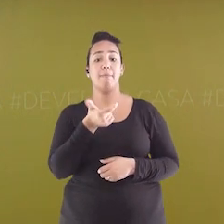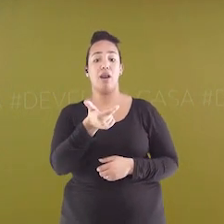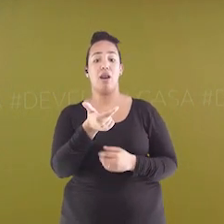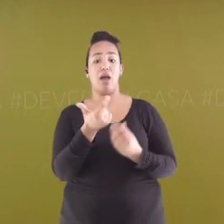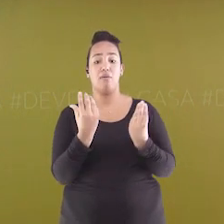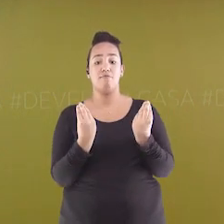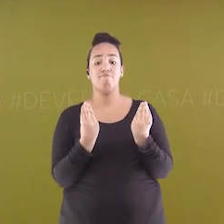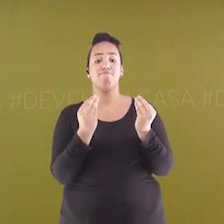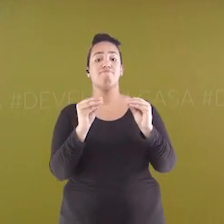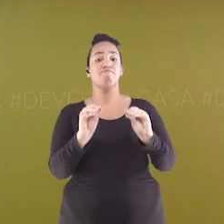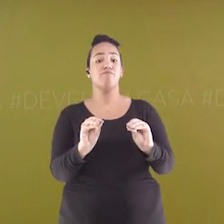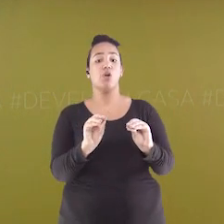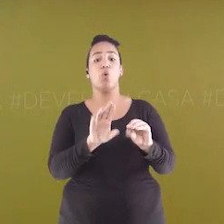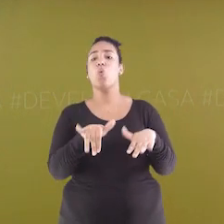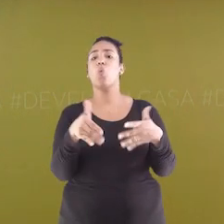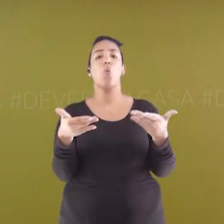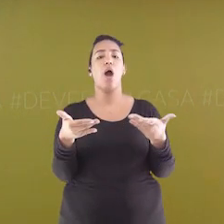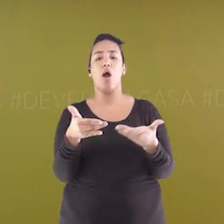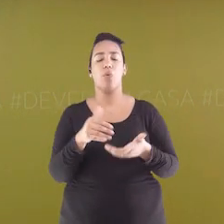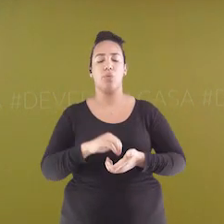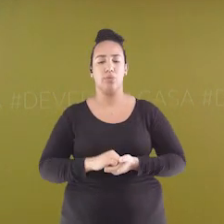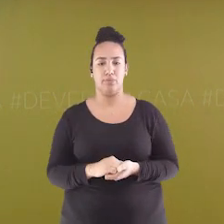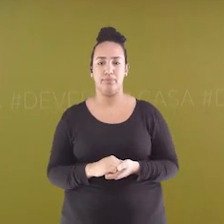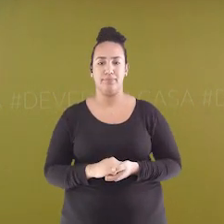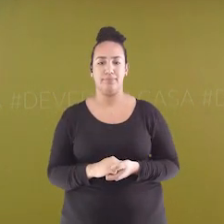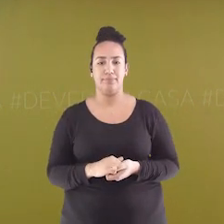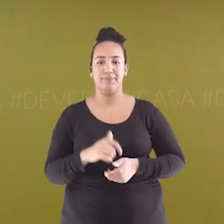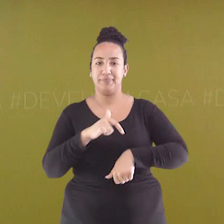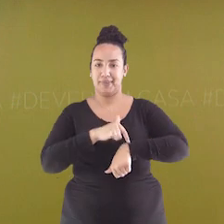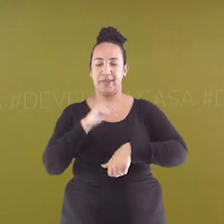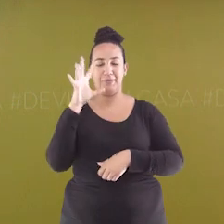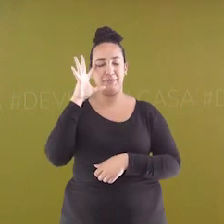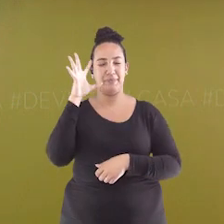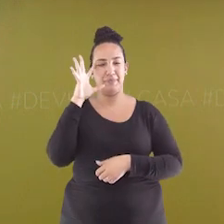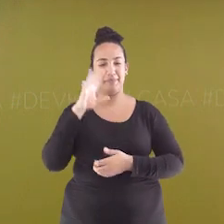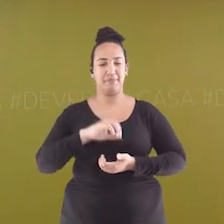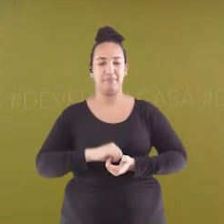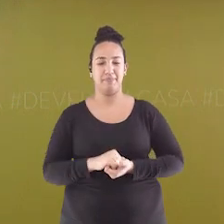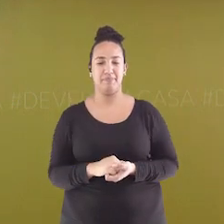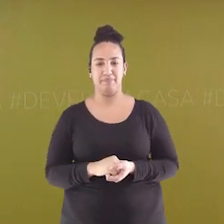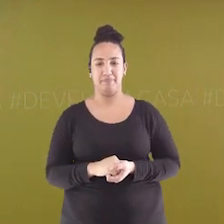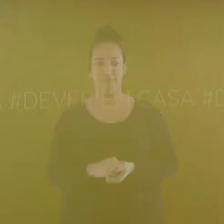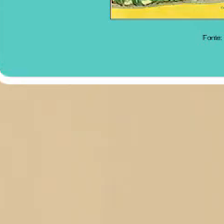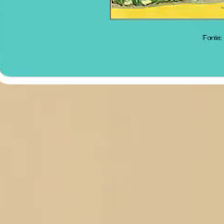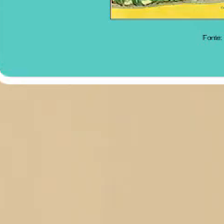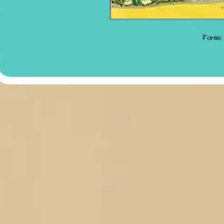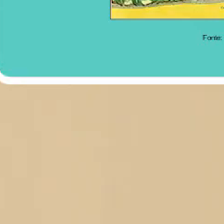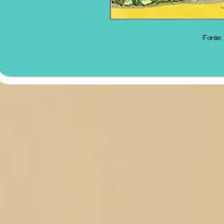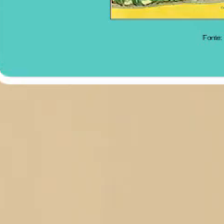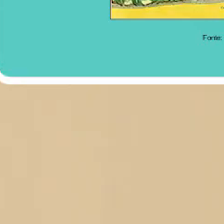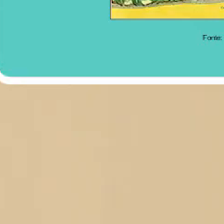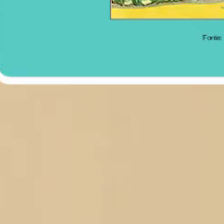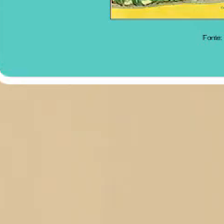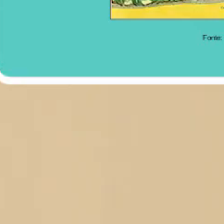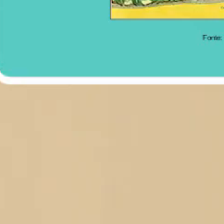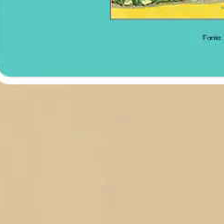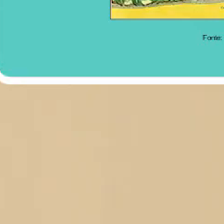primeira etiqueta que o sapo Jove colou no jacaré? Mais um tempinho.